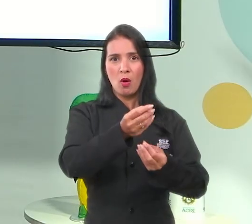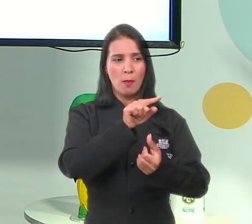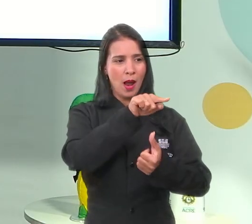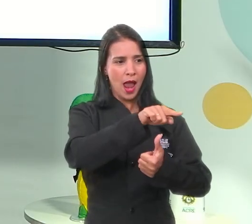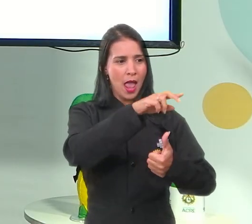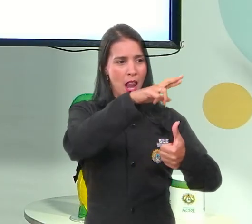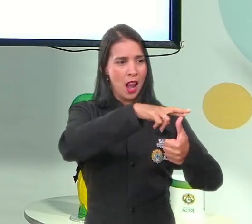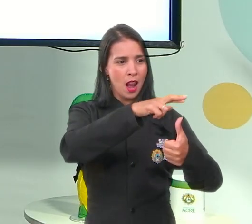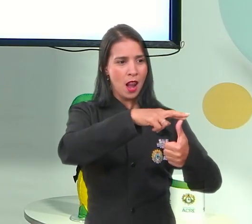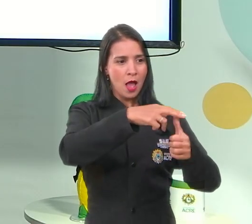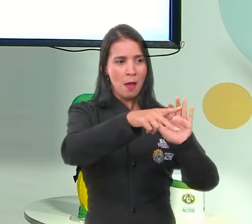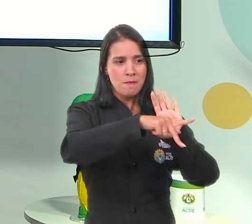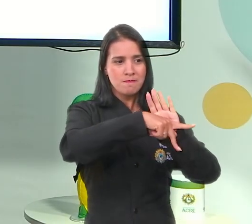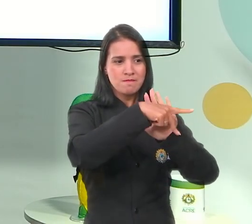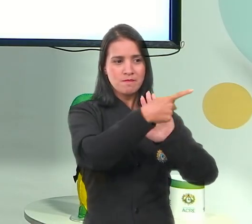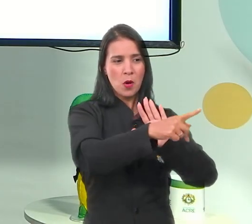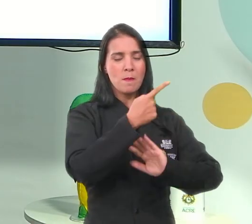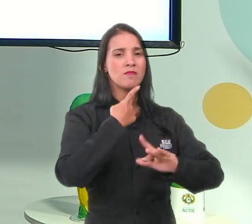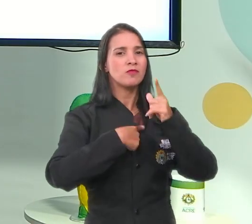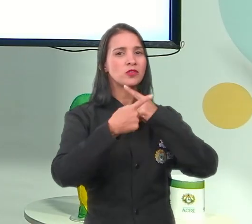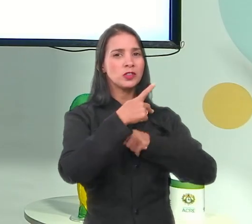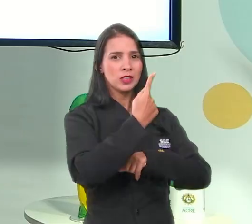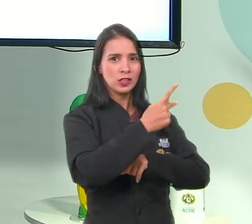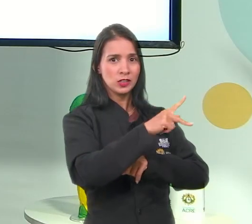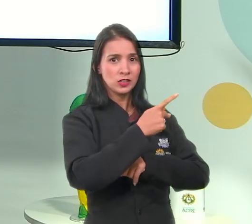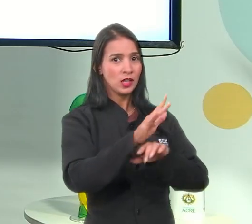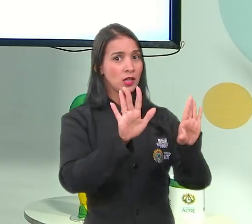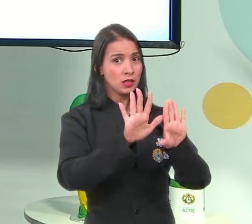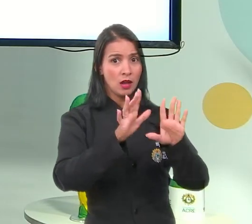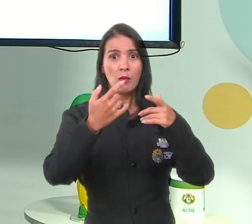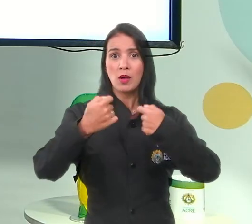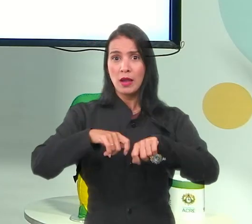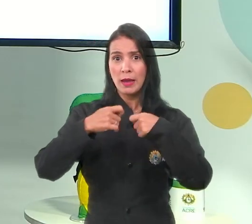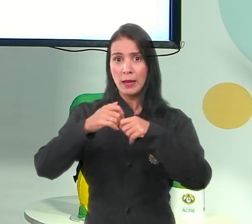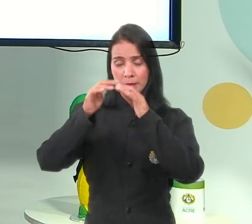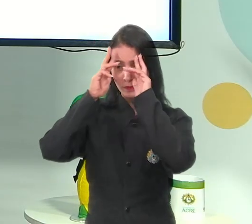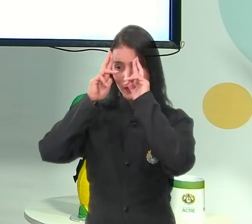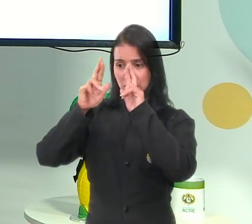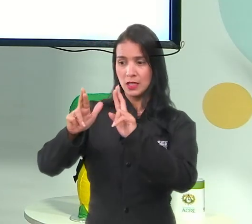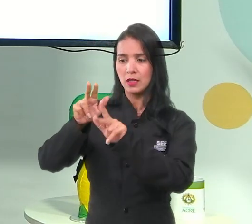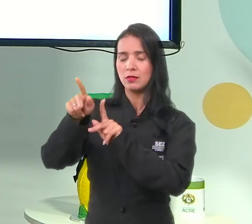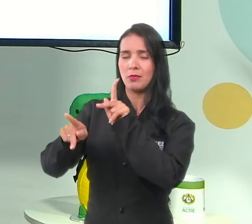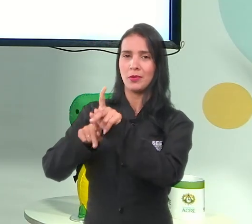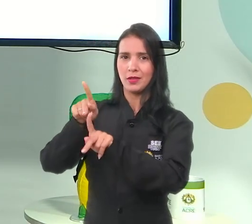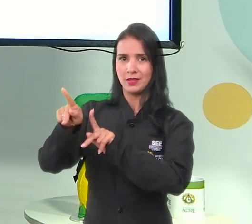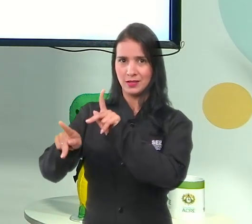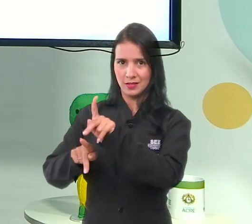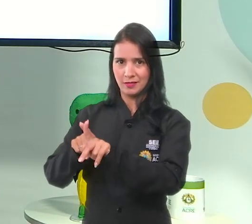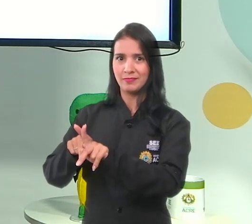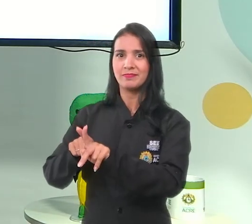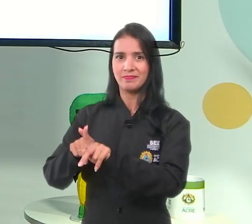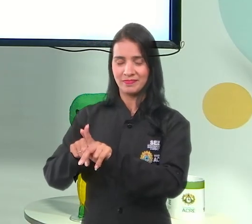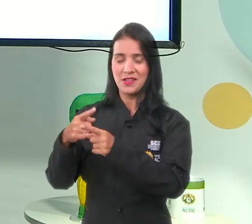seus interesses pessoais ou a atuar levando em consideração os interesses dos seus